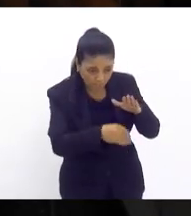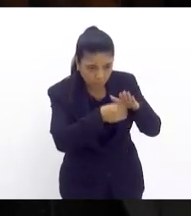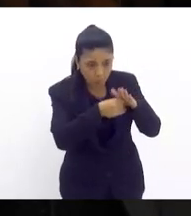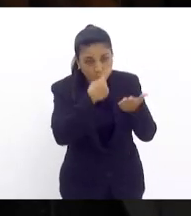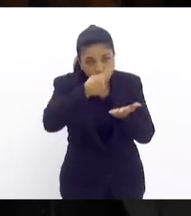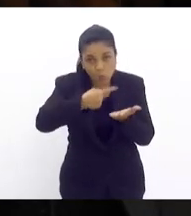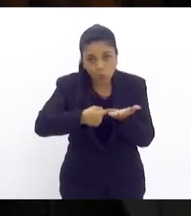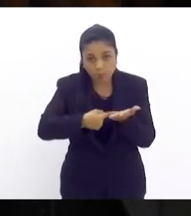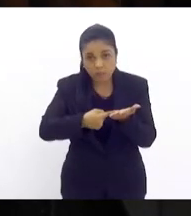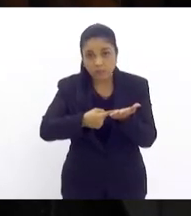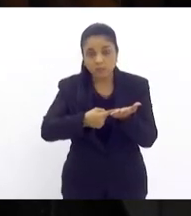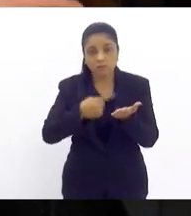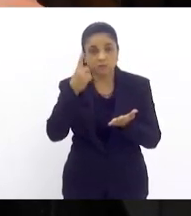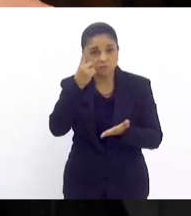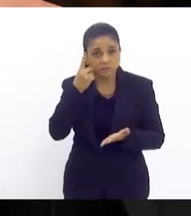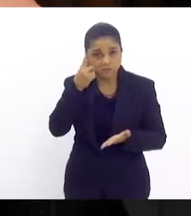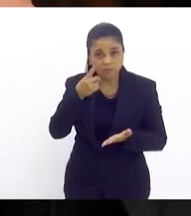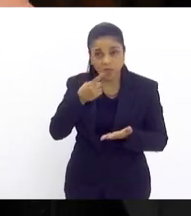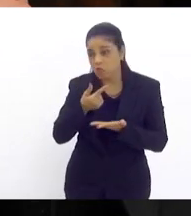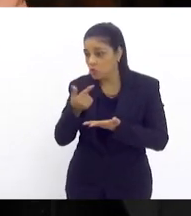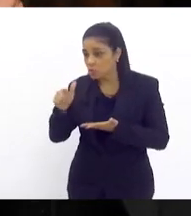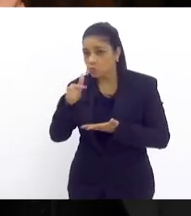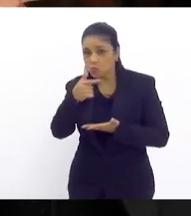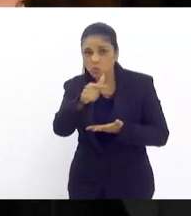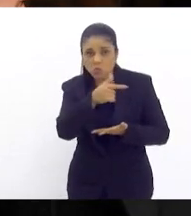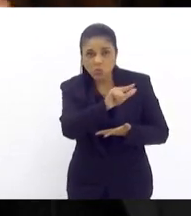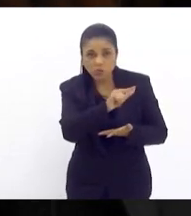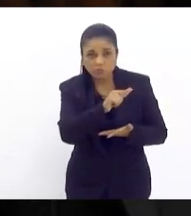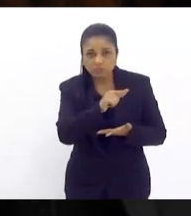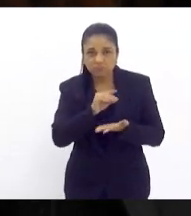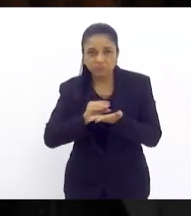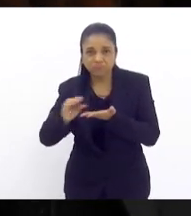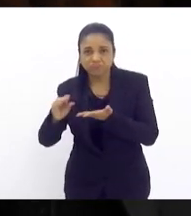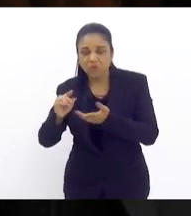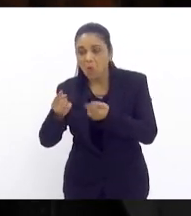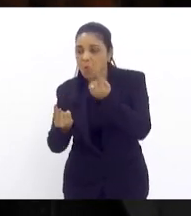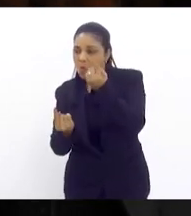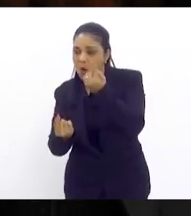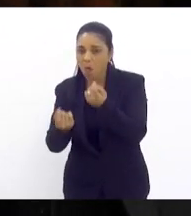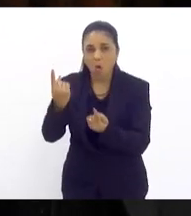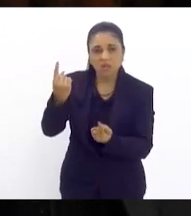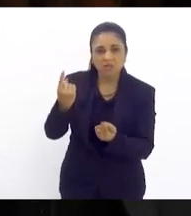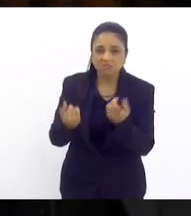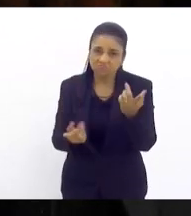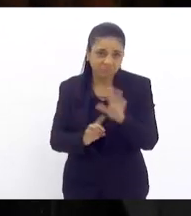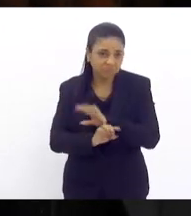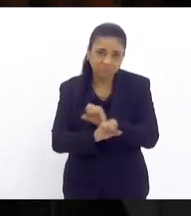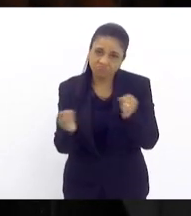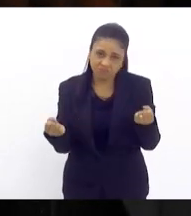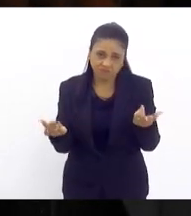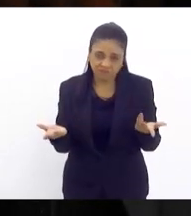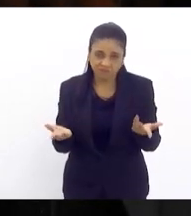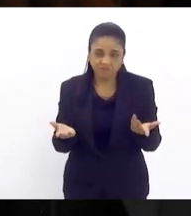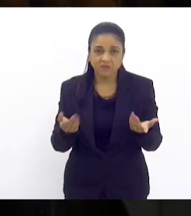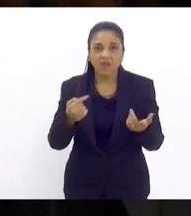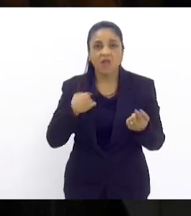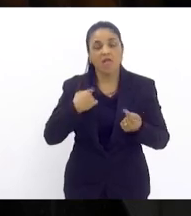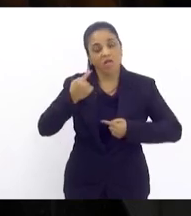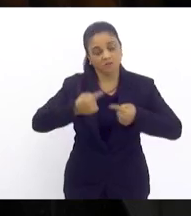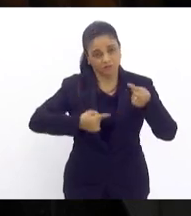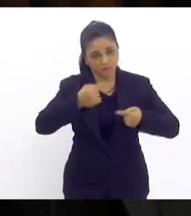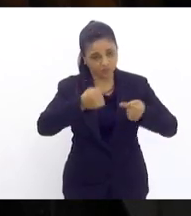e as outras todas serem facultativas então eu quis discutir senhora você que a emenda